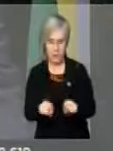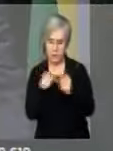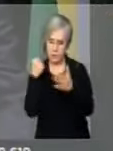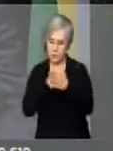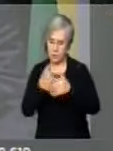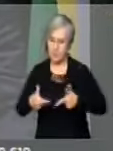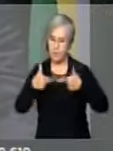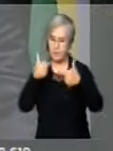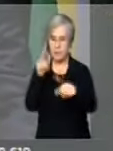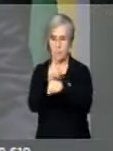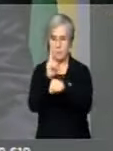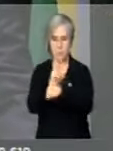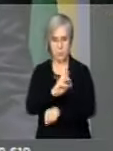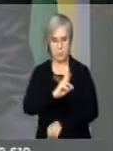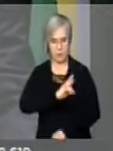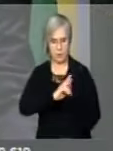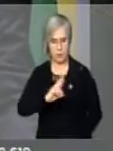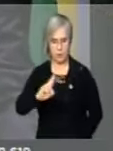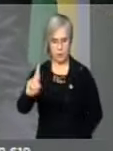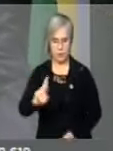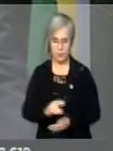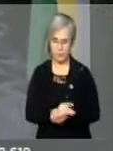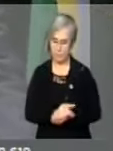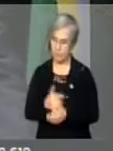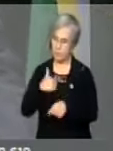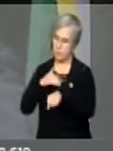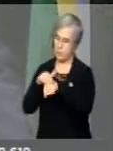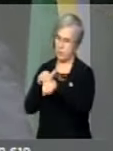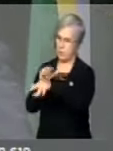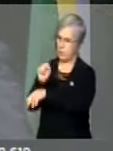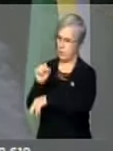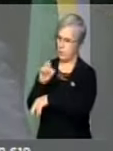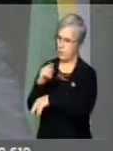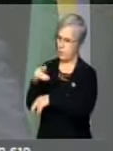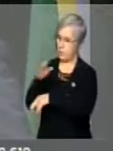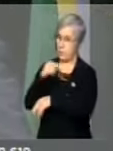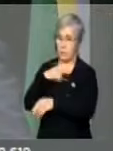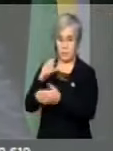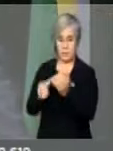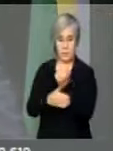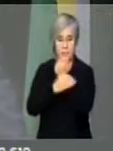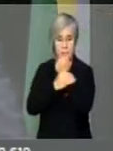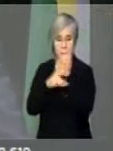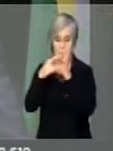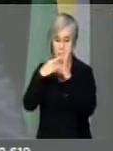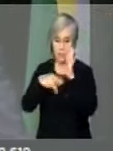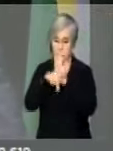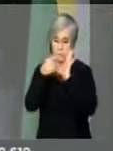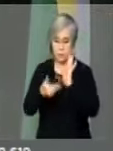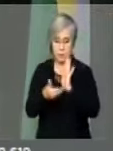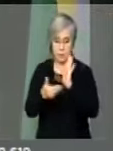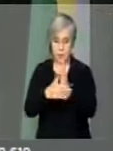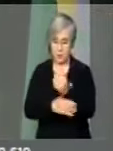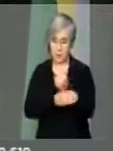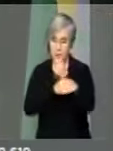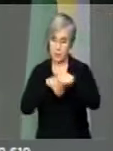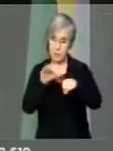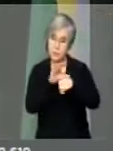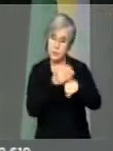de estarmos hoje aqui, eu comentava com meu querido amigo Sérgio, é garantido no regimento interno da casa, é garantido na